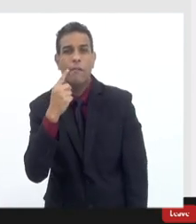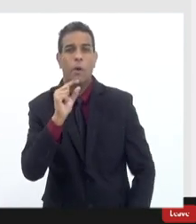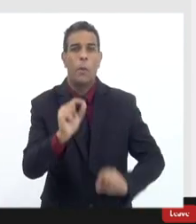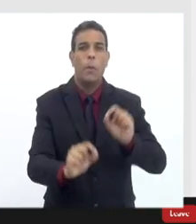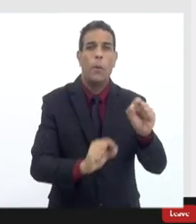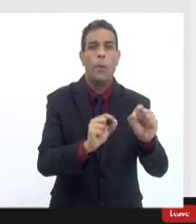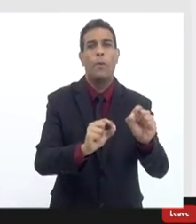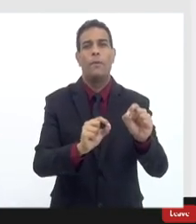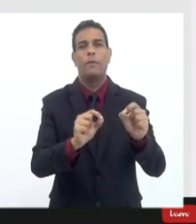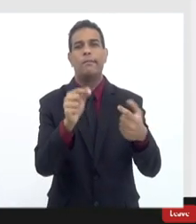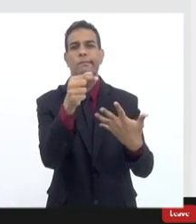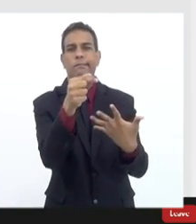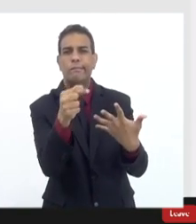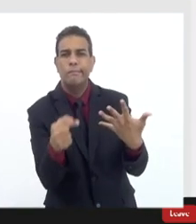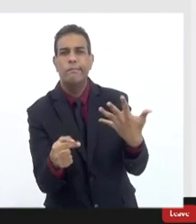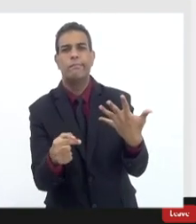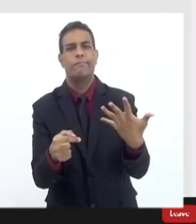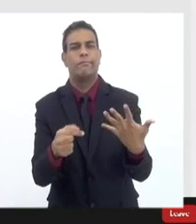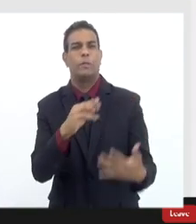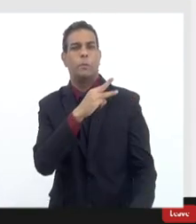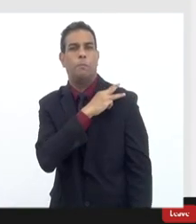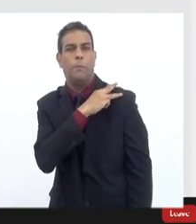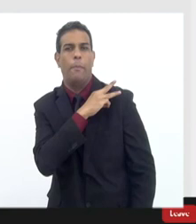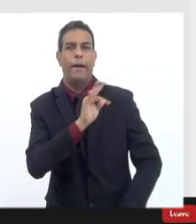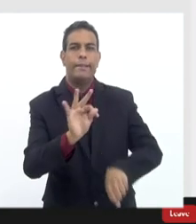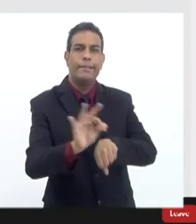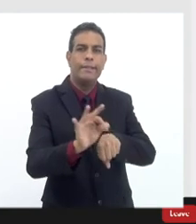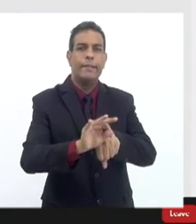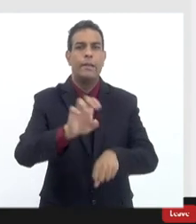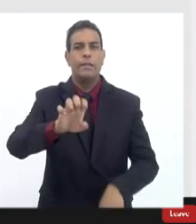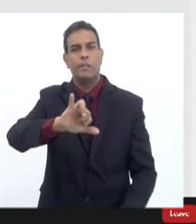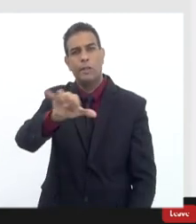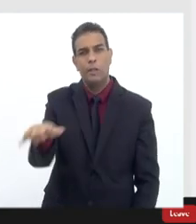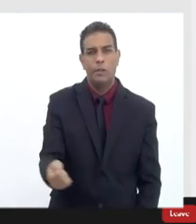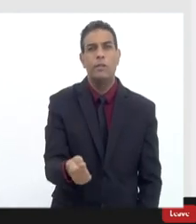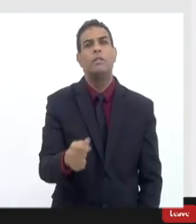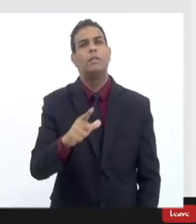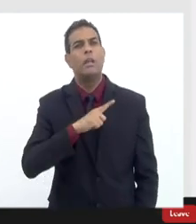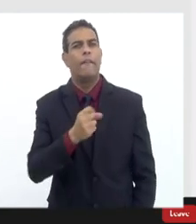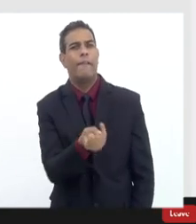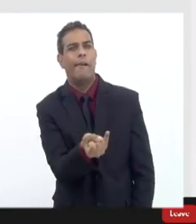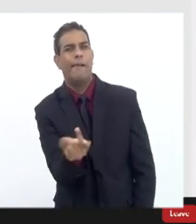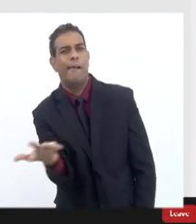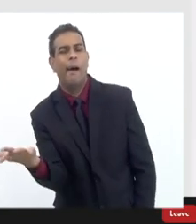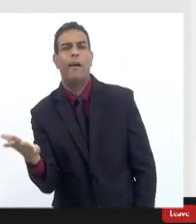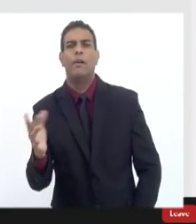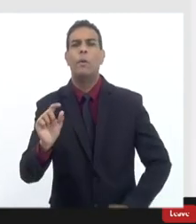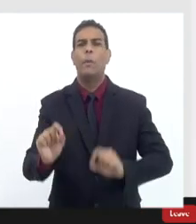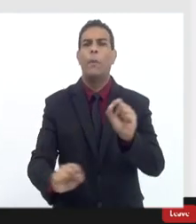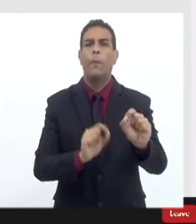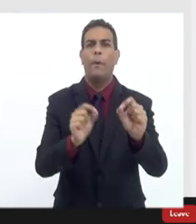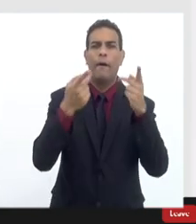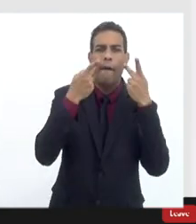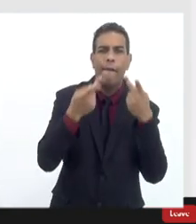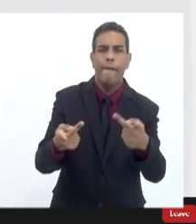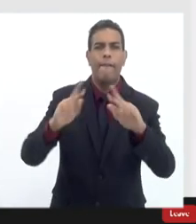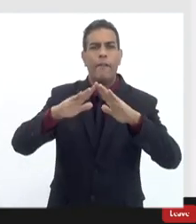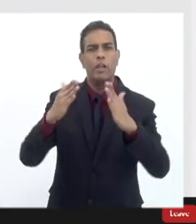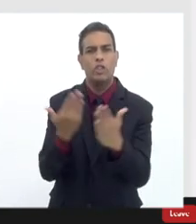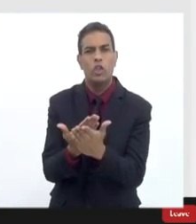médio, EJA e EJA, médio, técnico e EJA, ou seja, ainda tem uma pluralidade grande nas